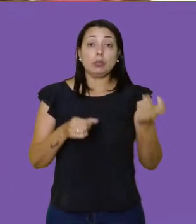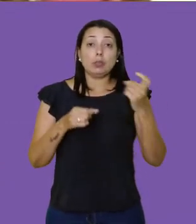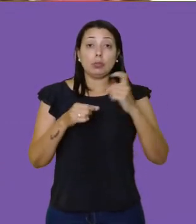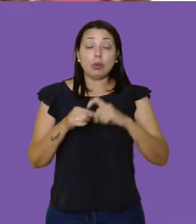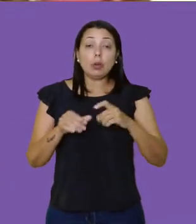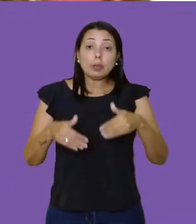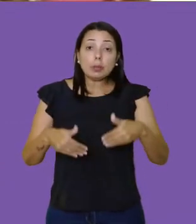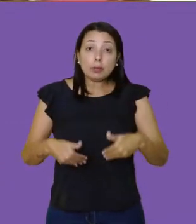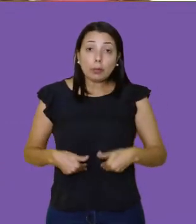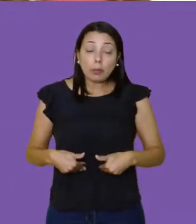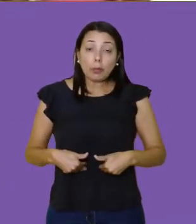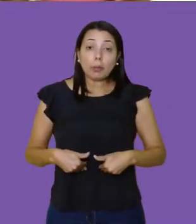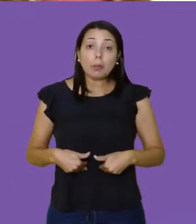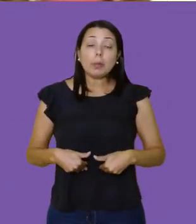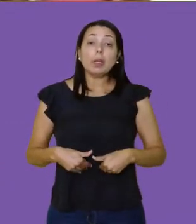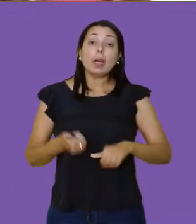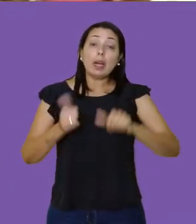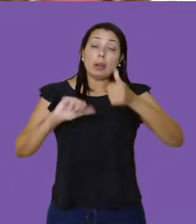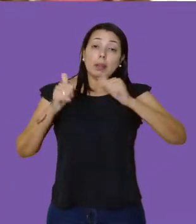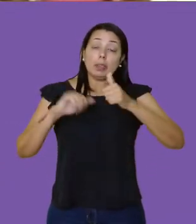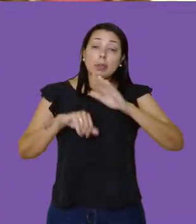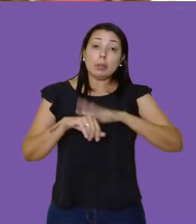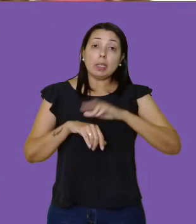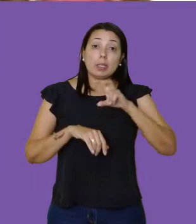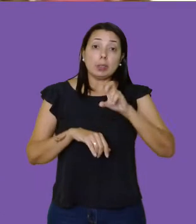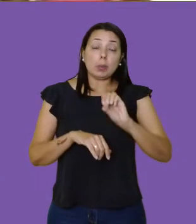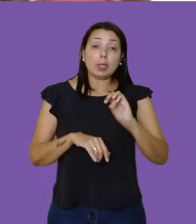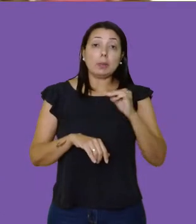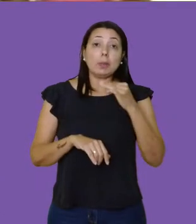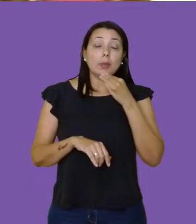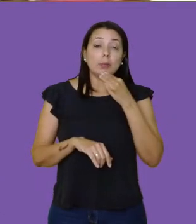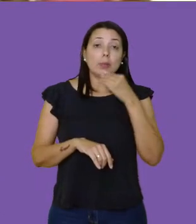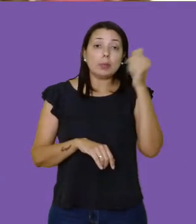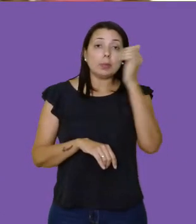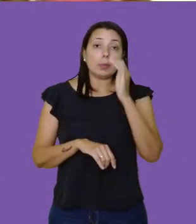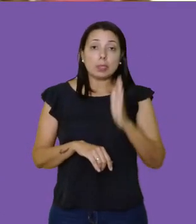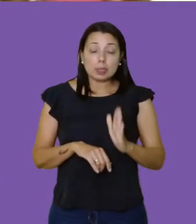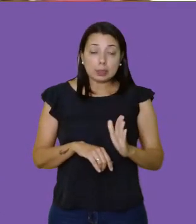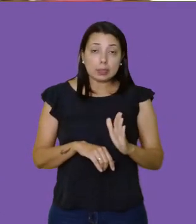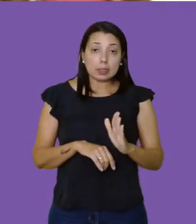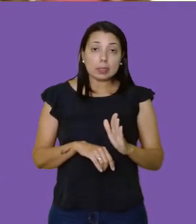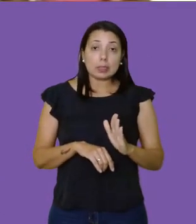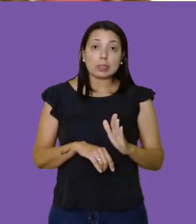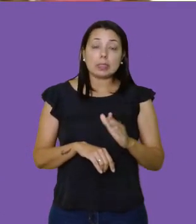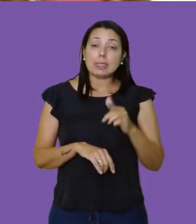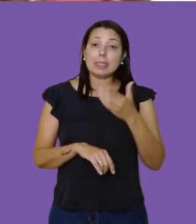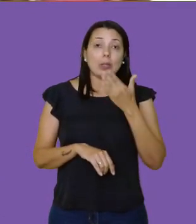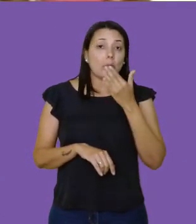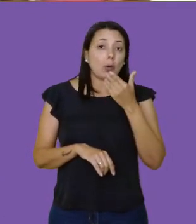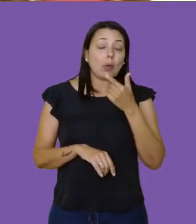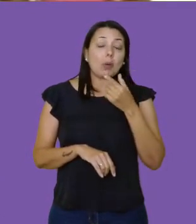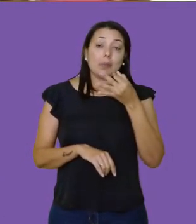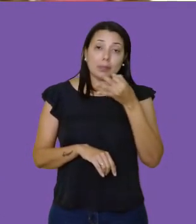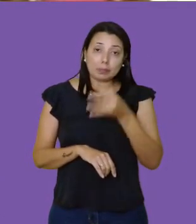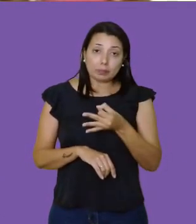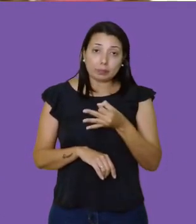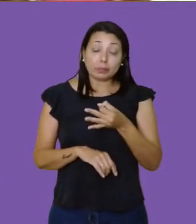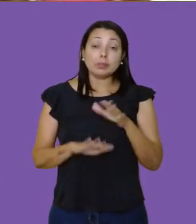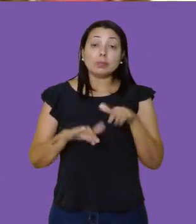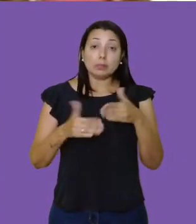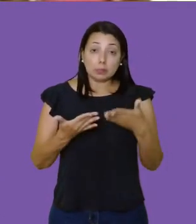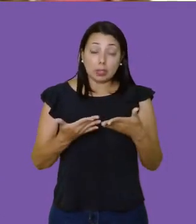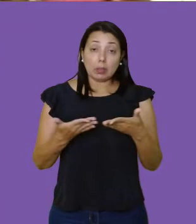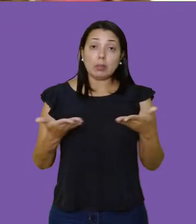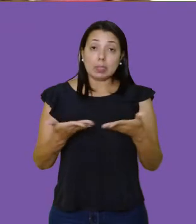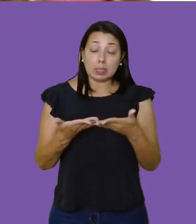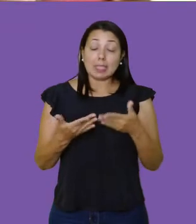da fome. Na nossa avaliação, mais de 50 milhões de brasileiros e brasileiras não comem o suficiente. Portanto, uma